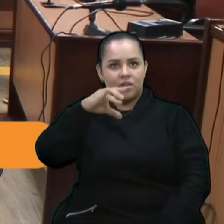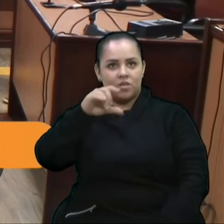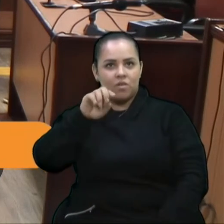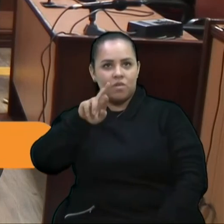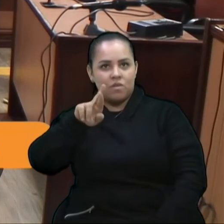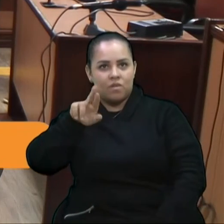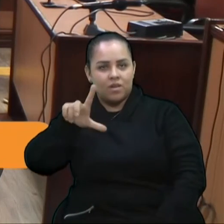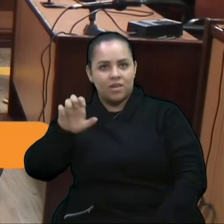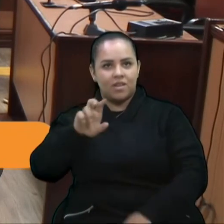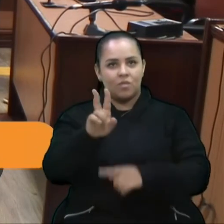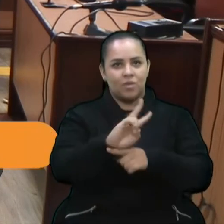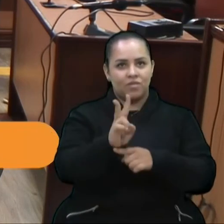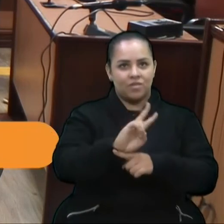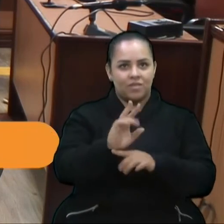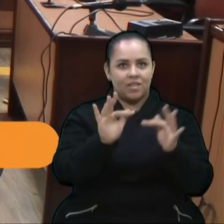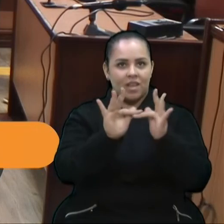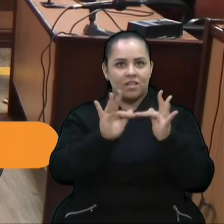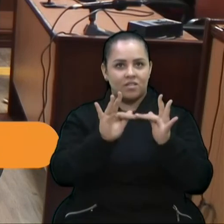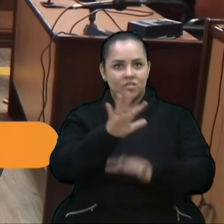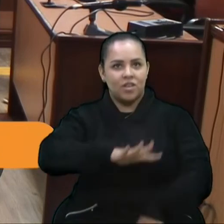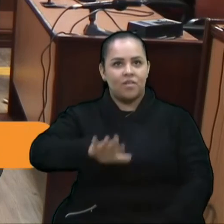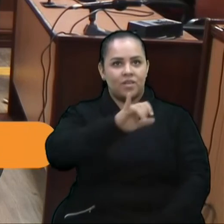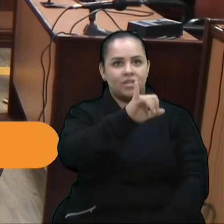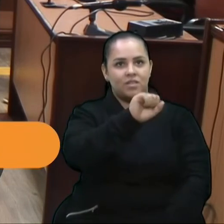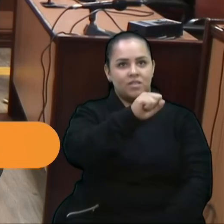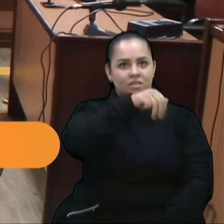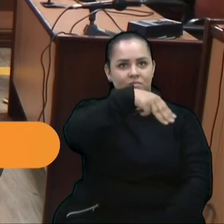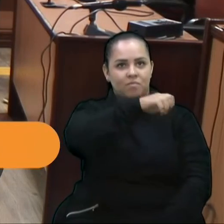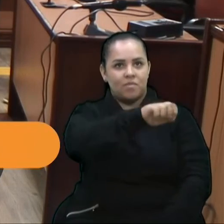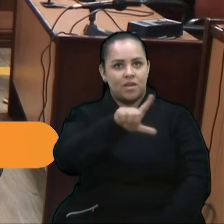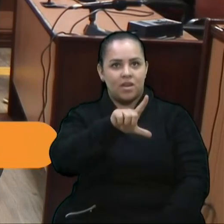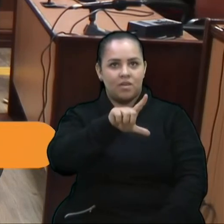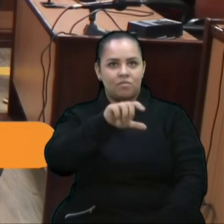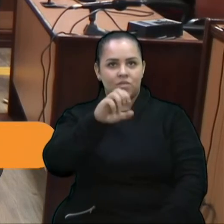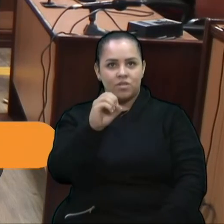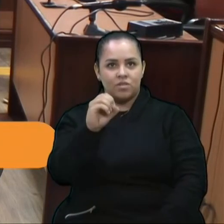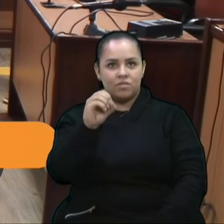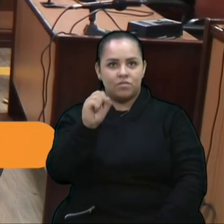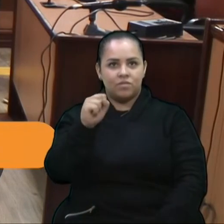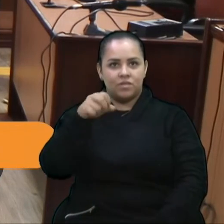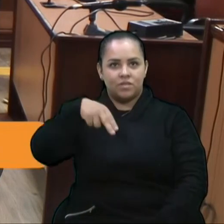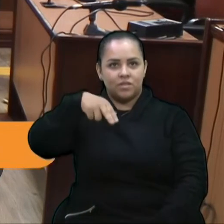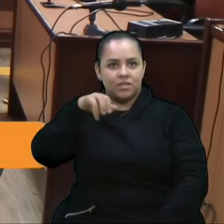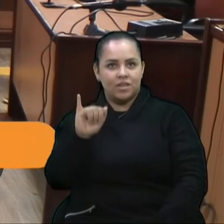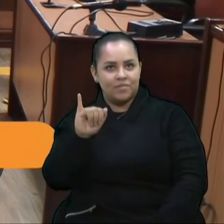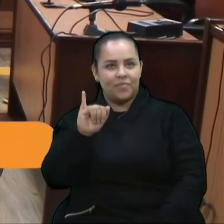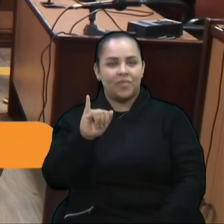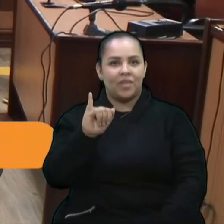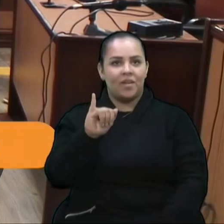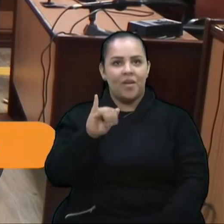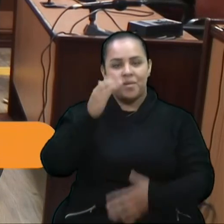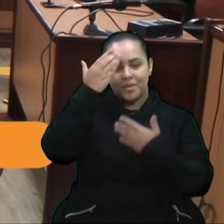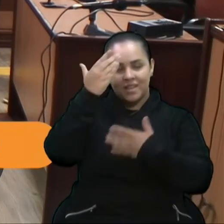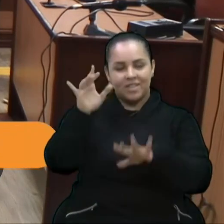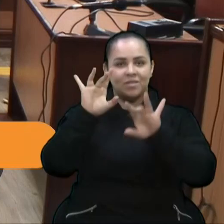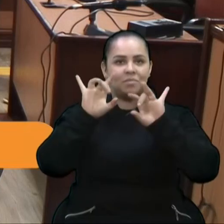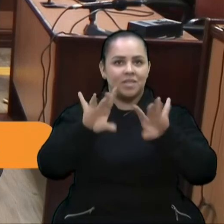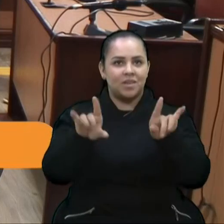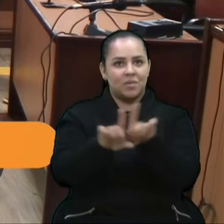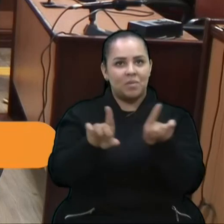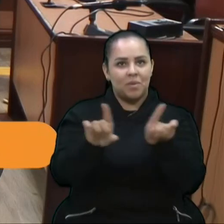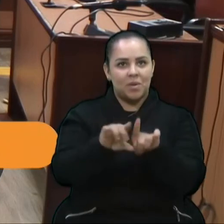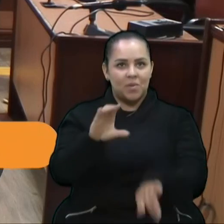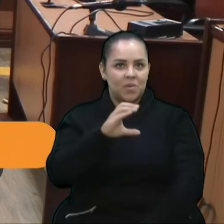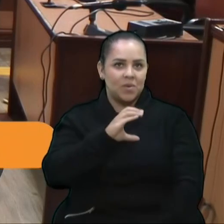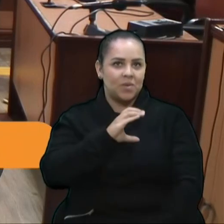supervisão e técnica geral dos irmãos Ismael Varela e Osni Varela. Agradecimento também especial ao nosso